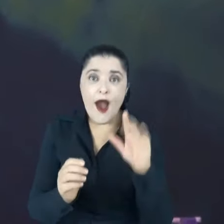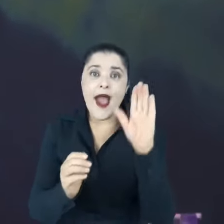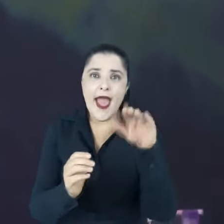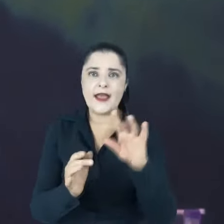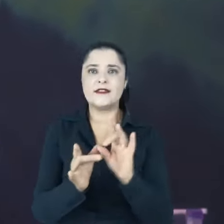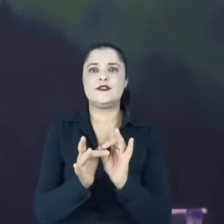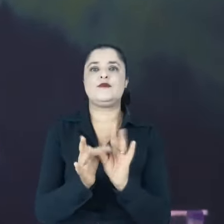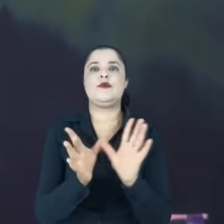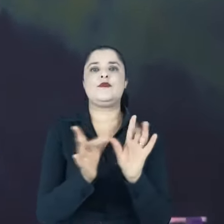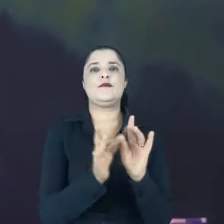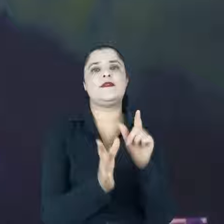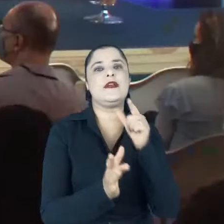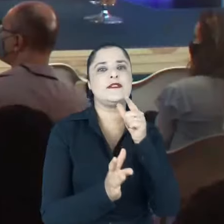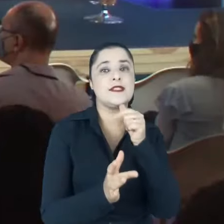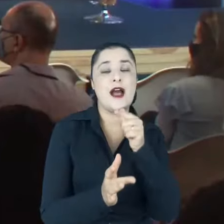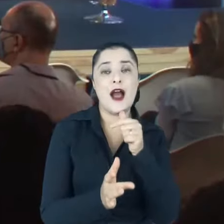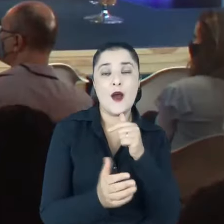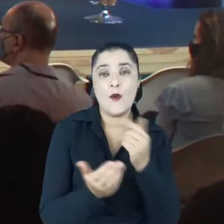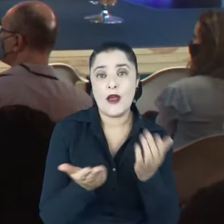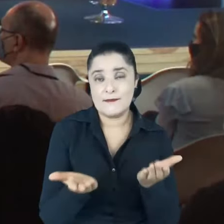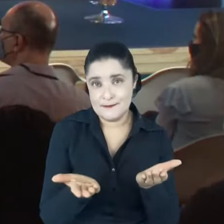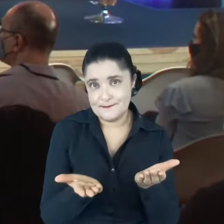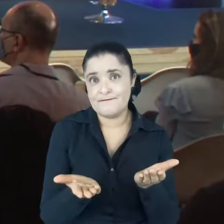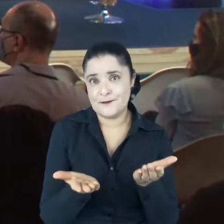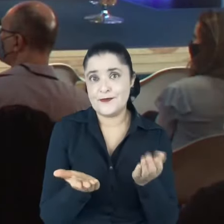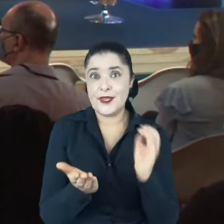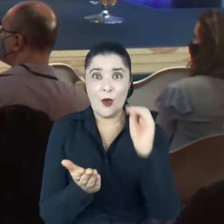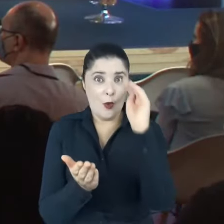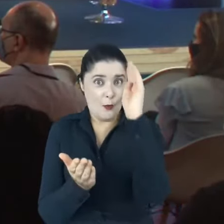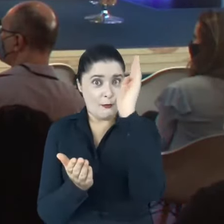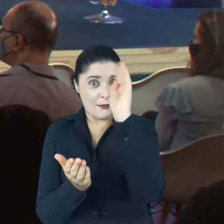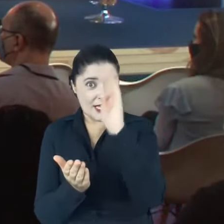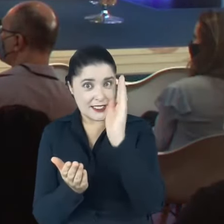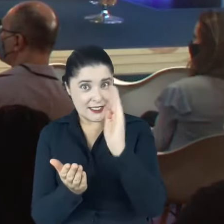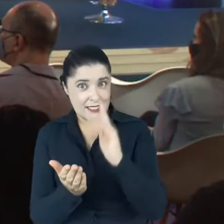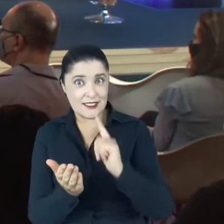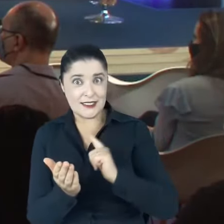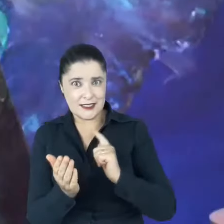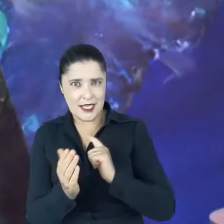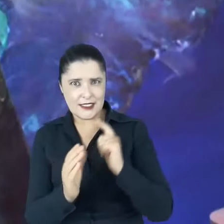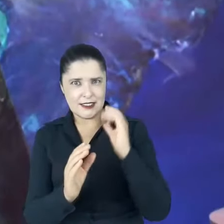água. O Brasil tem cientistas climáticos